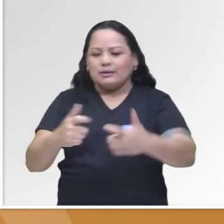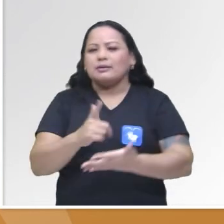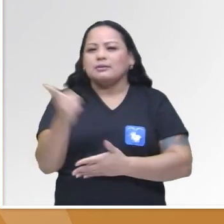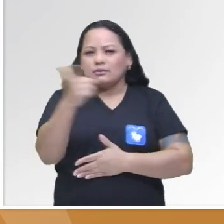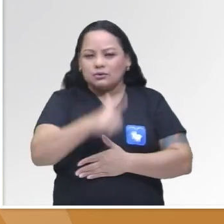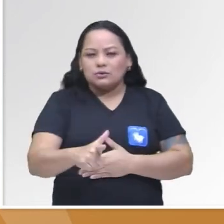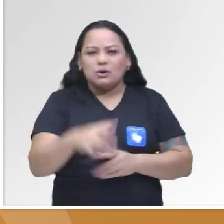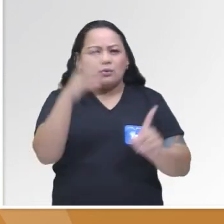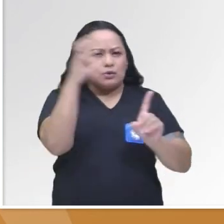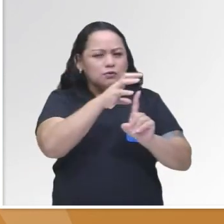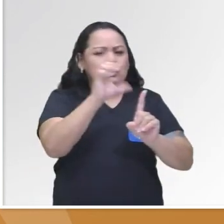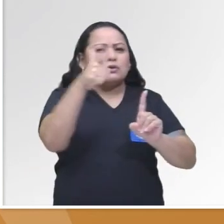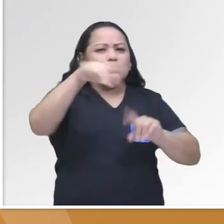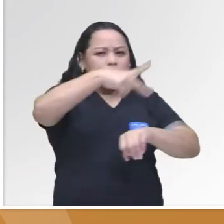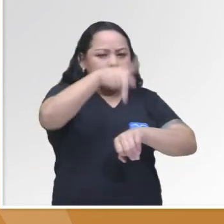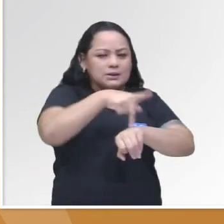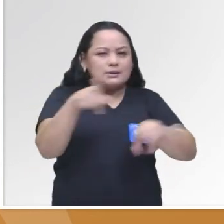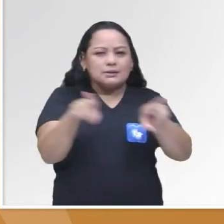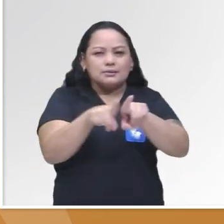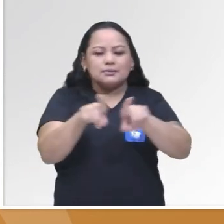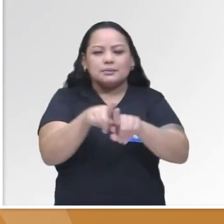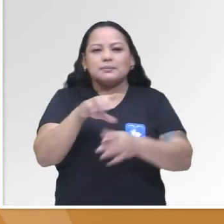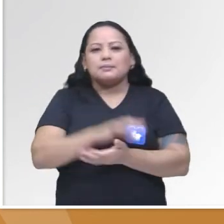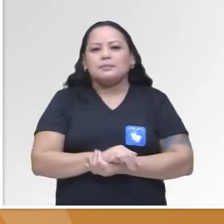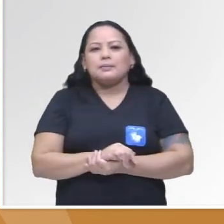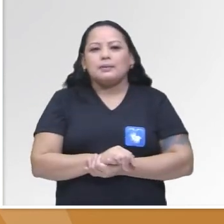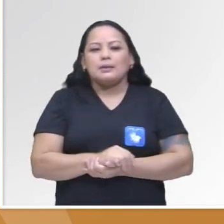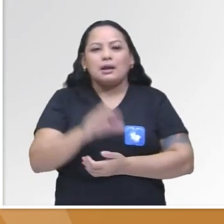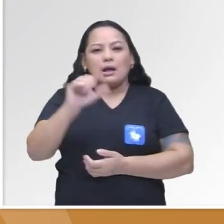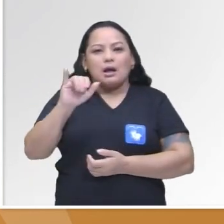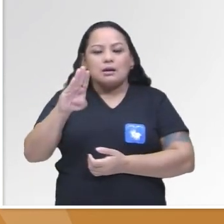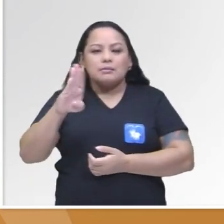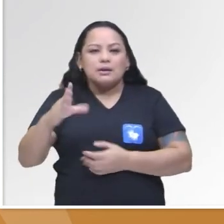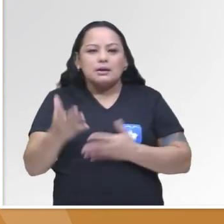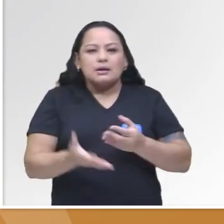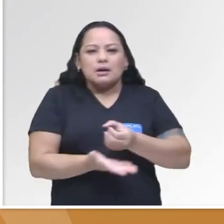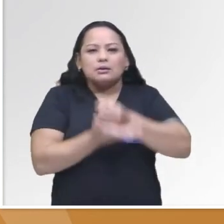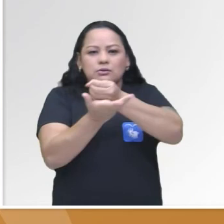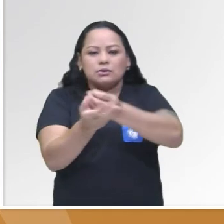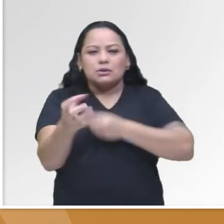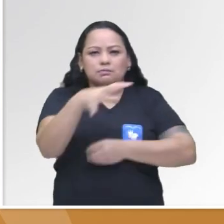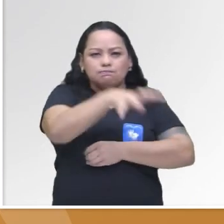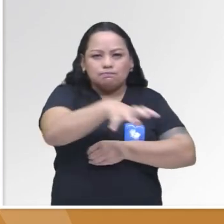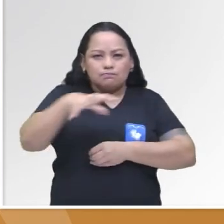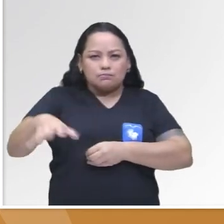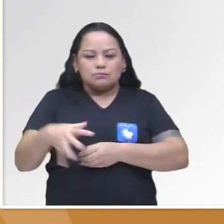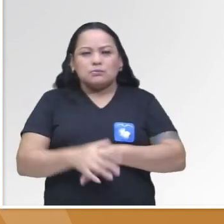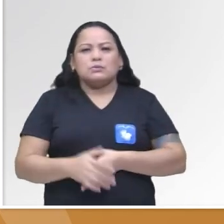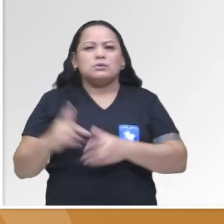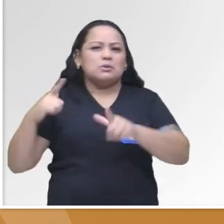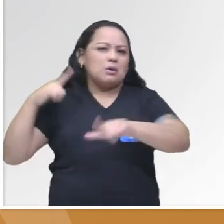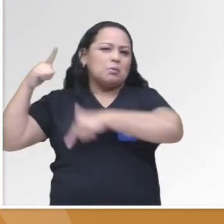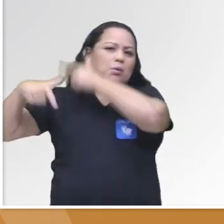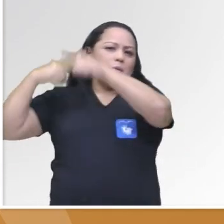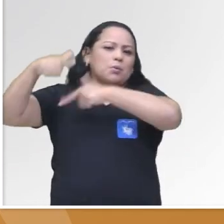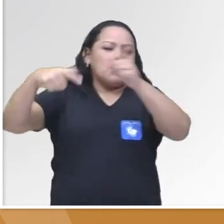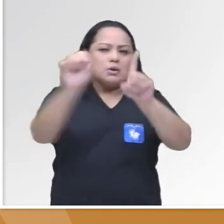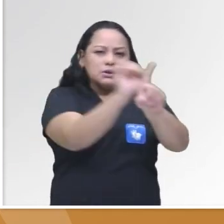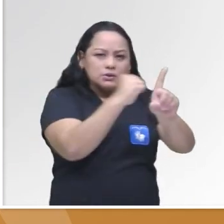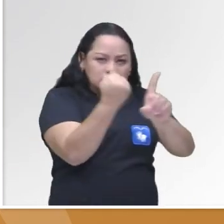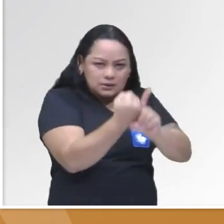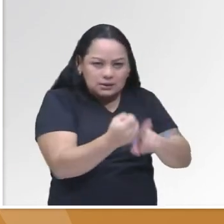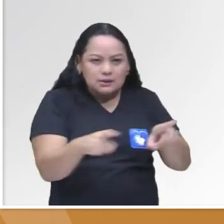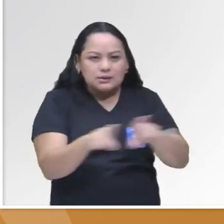influências estrangeiras também. Continuando. A AIB era apoiada por setores mais conservadores da sociedade,